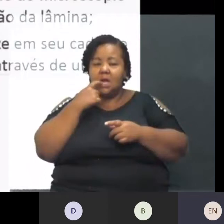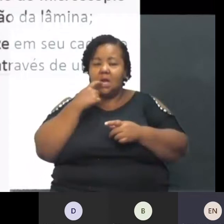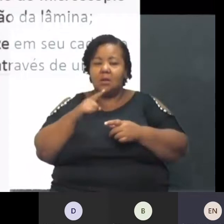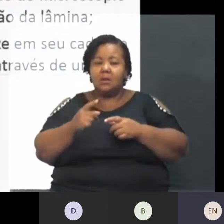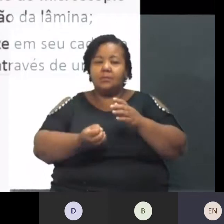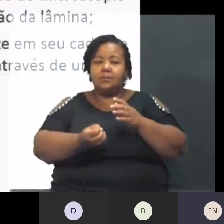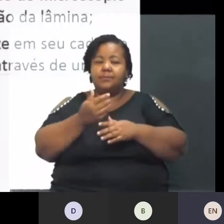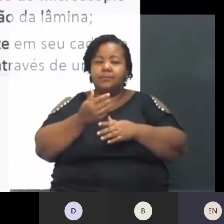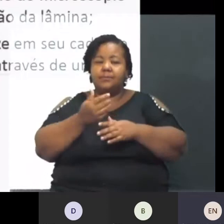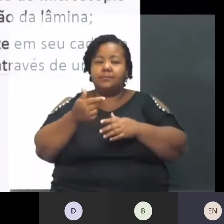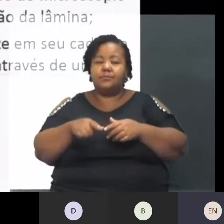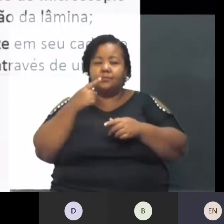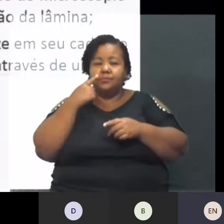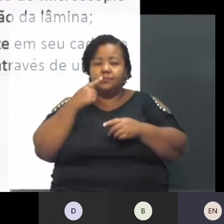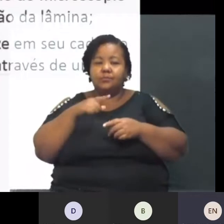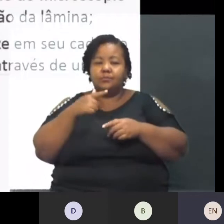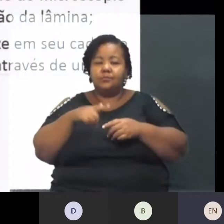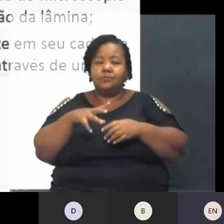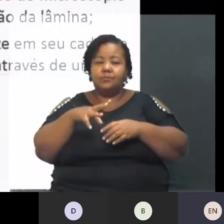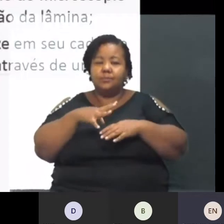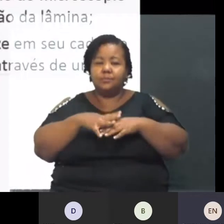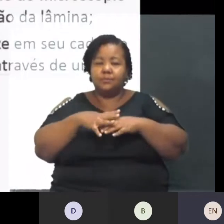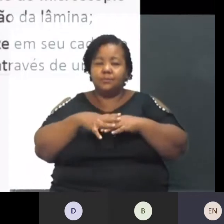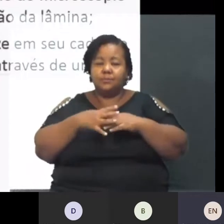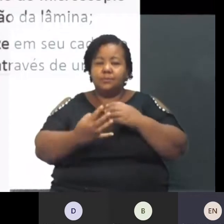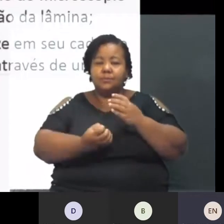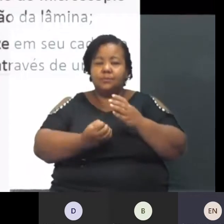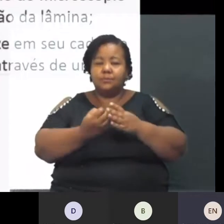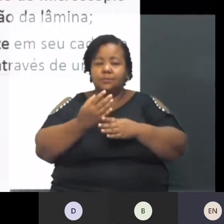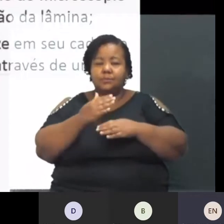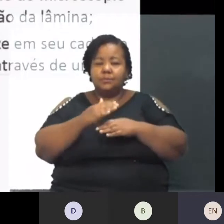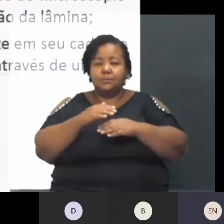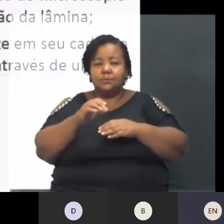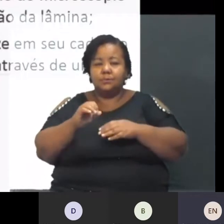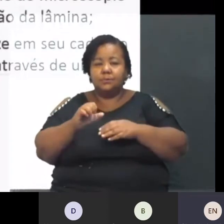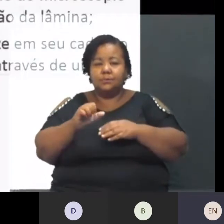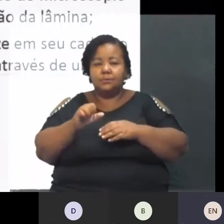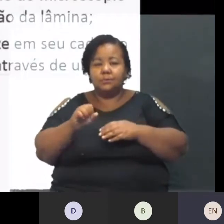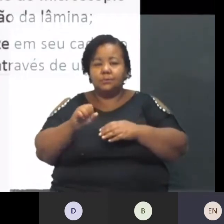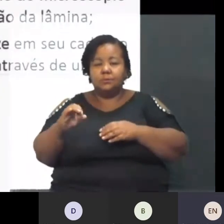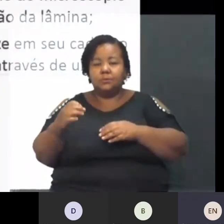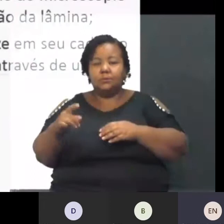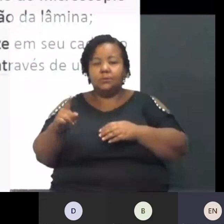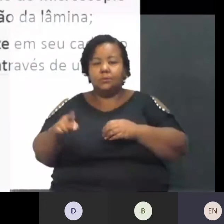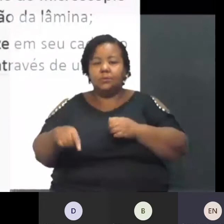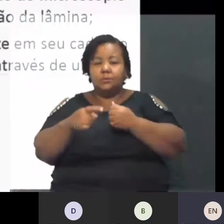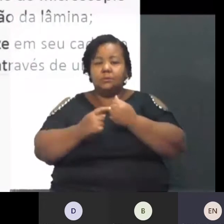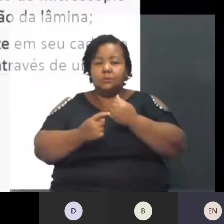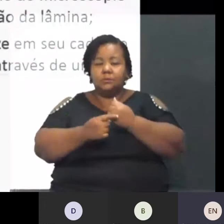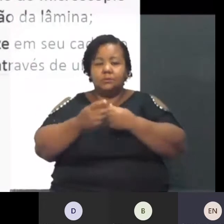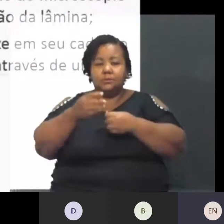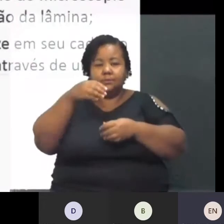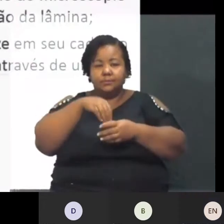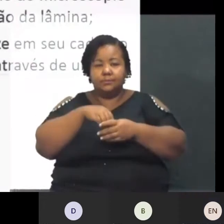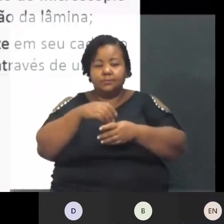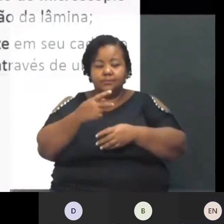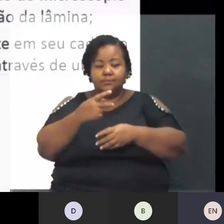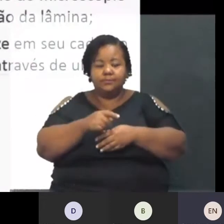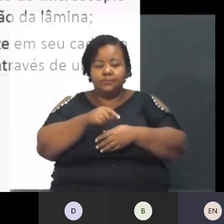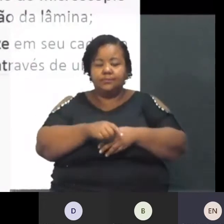osso formado, onde veremos então qual é a composição do tecido ósseo e quais são as células que compõem esse